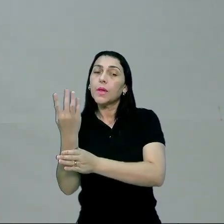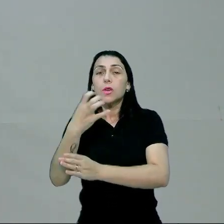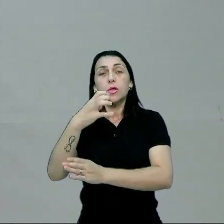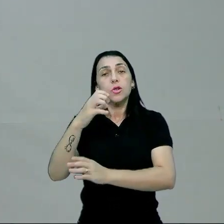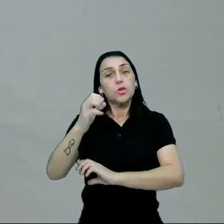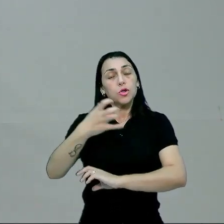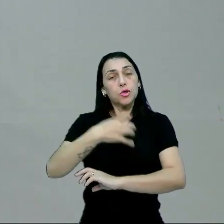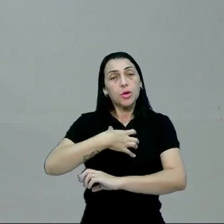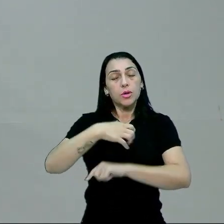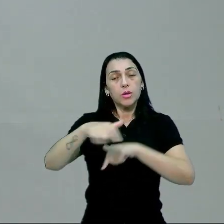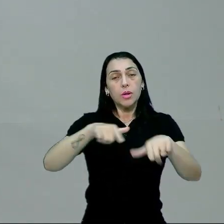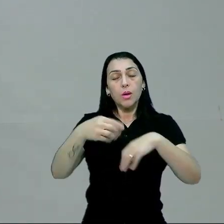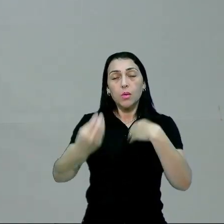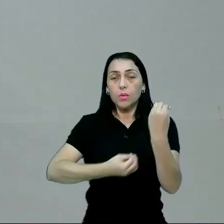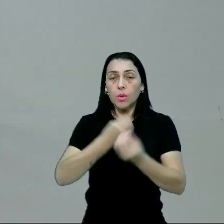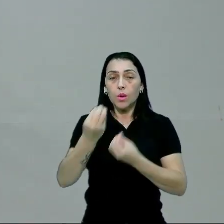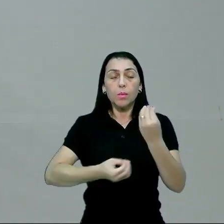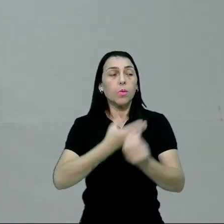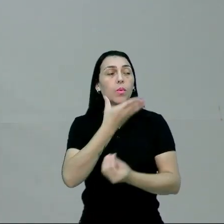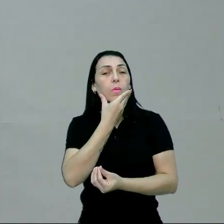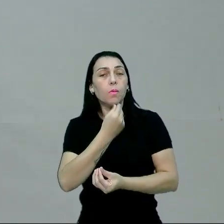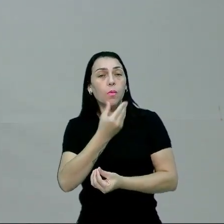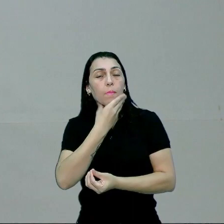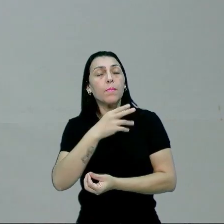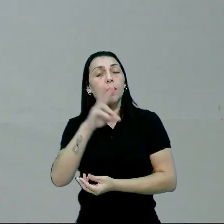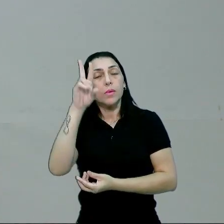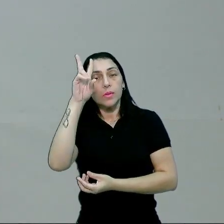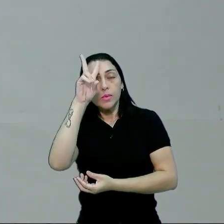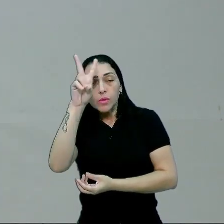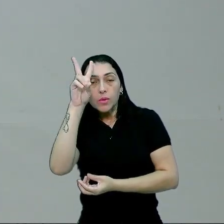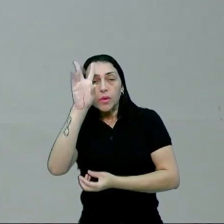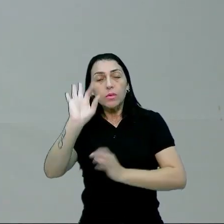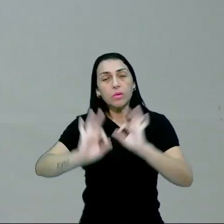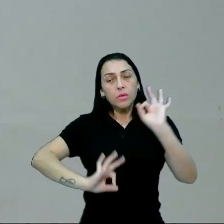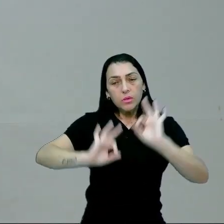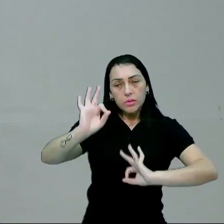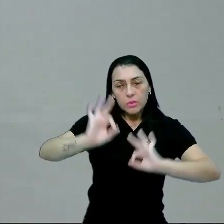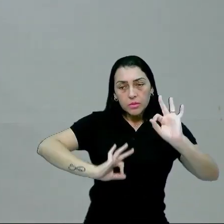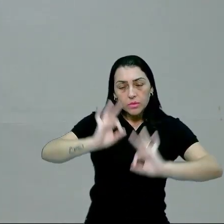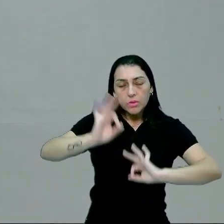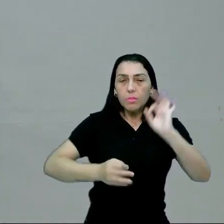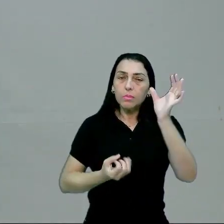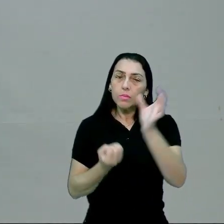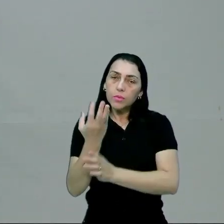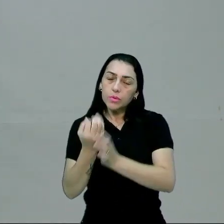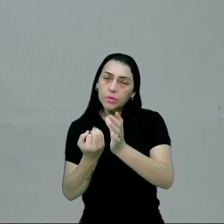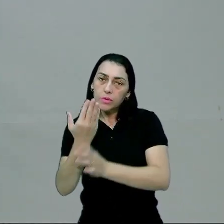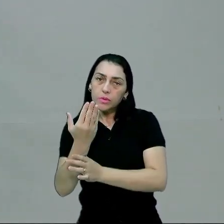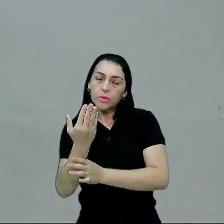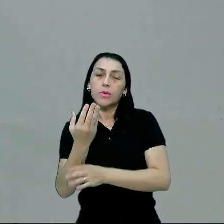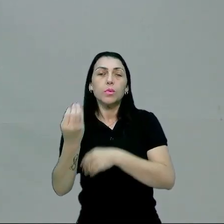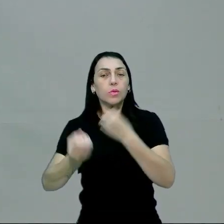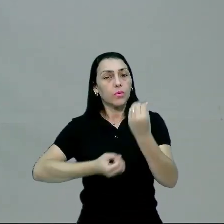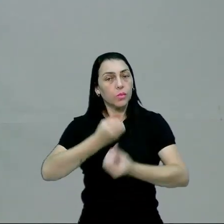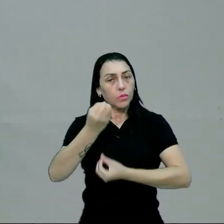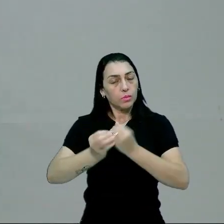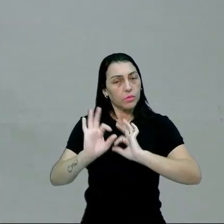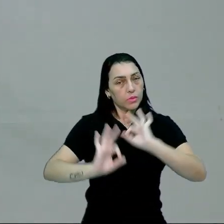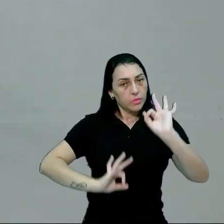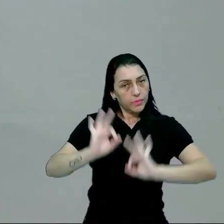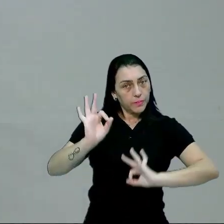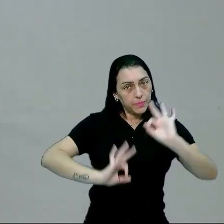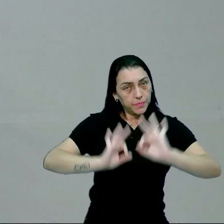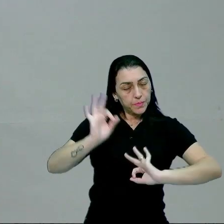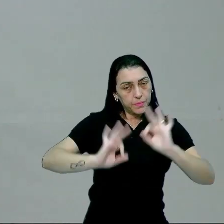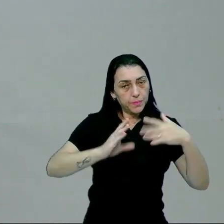de trabalhar. Como que o homem, historicamente, ele se organizou produtivamente, como que ele se